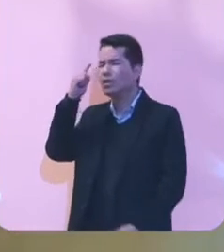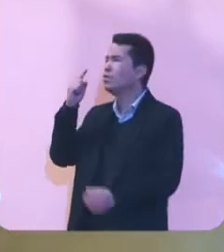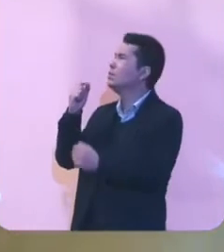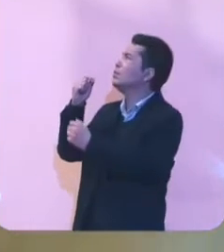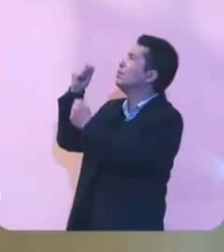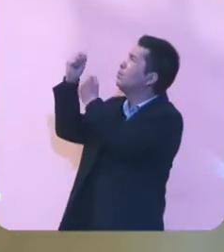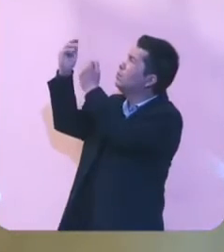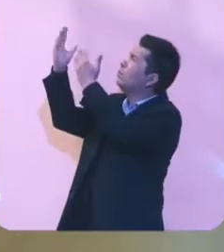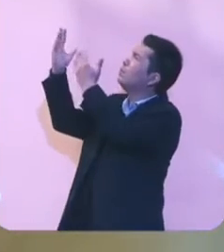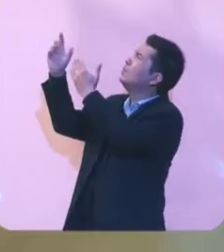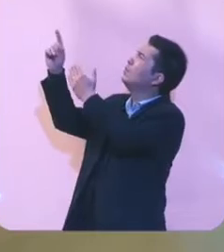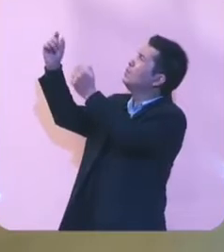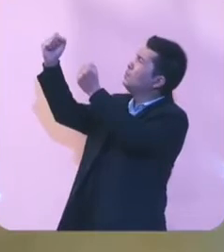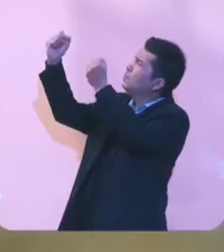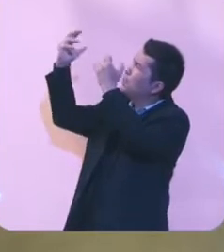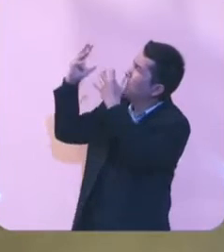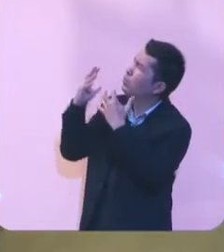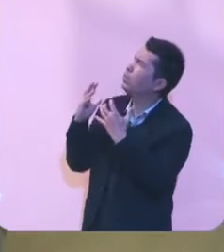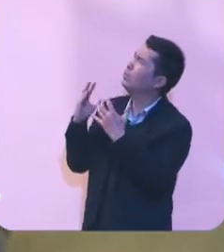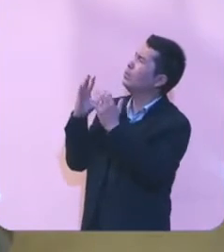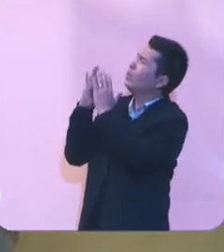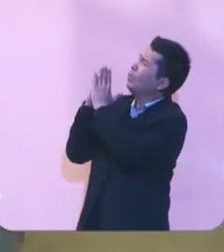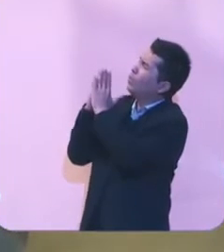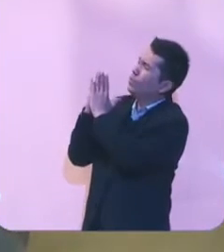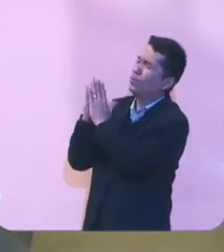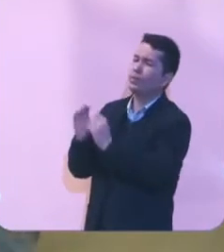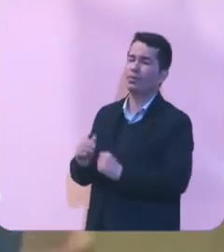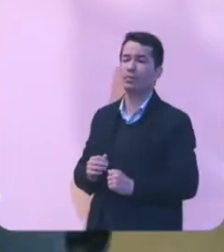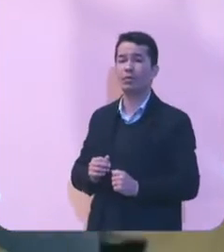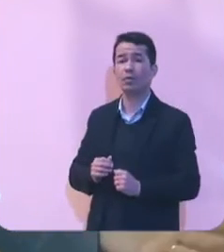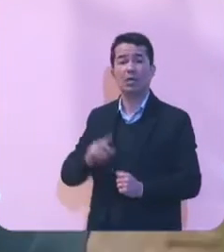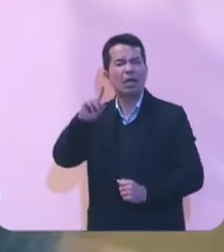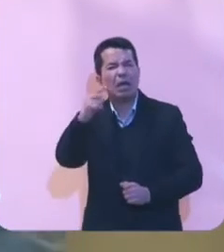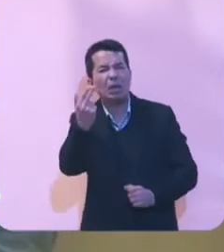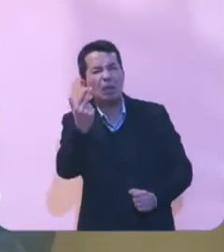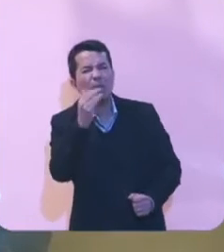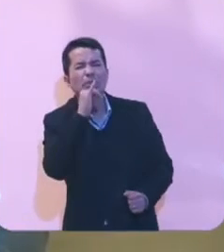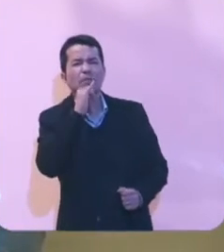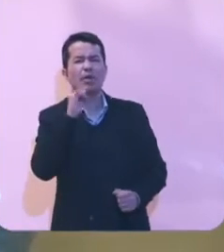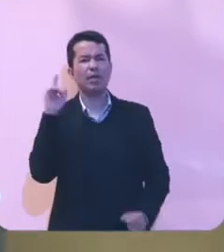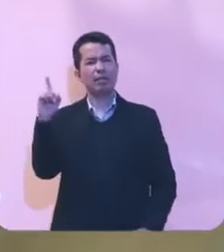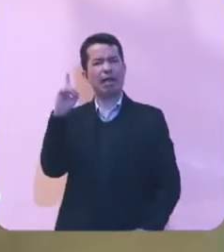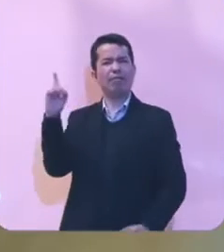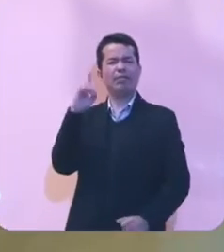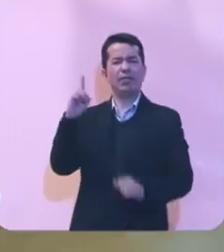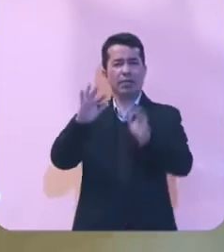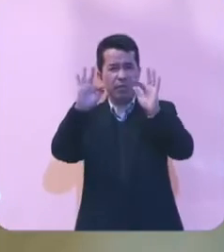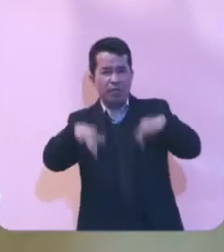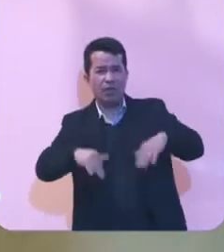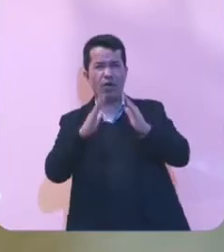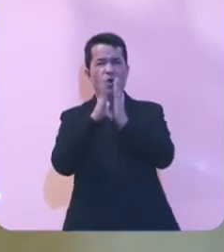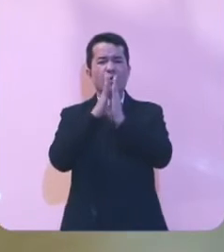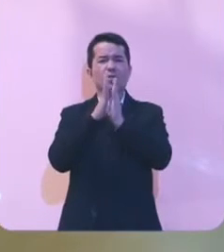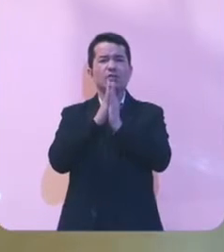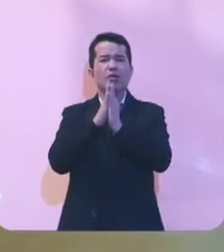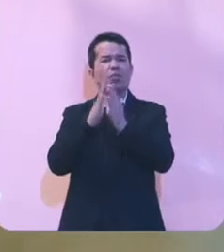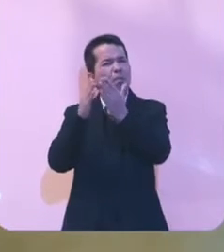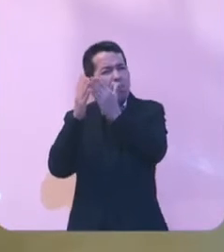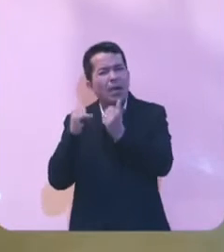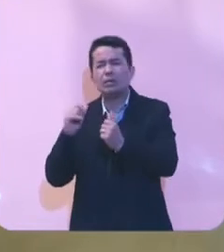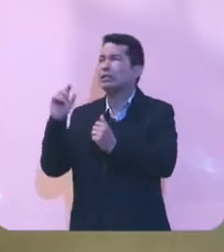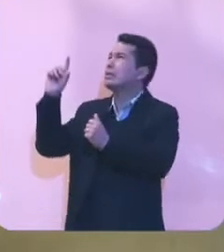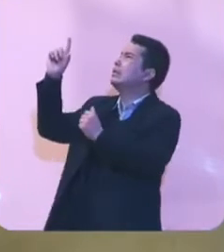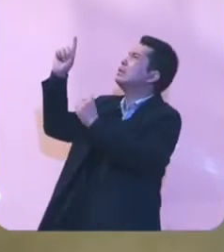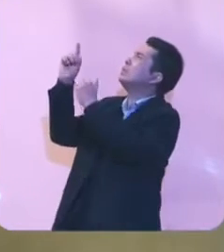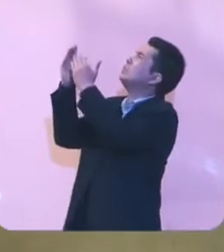planos. E a oração é concluída com um pedido de vitória. Senhor, dá a vitória. E que essa vitória